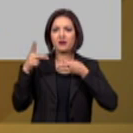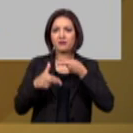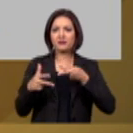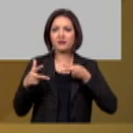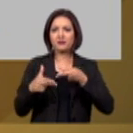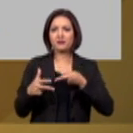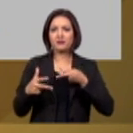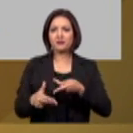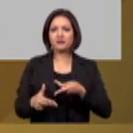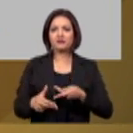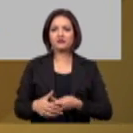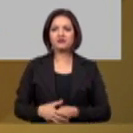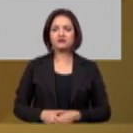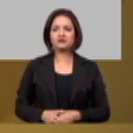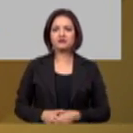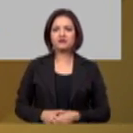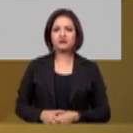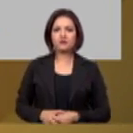conselho